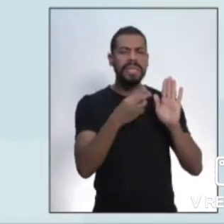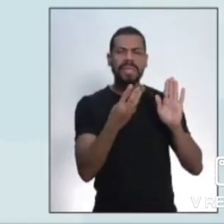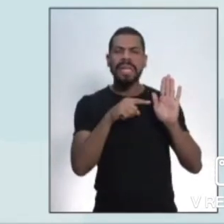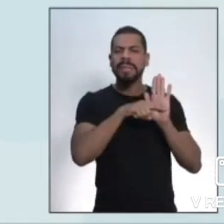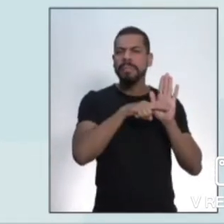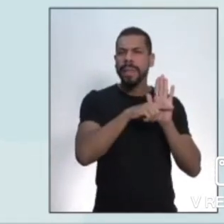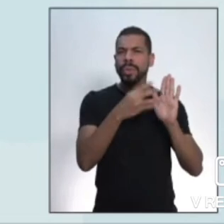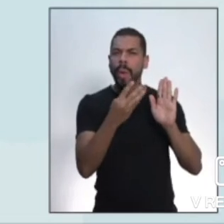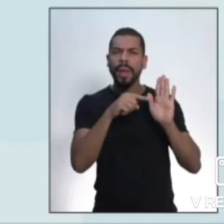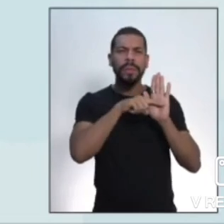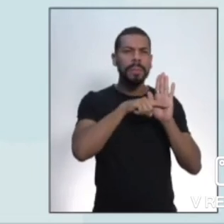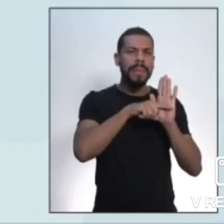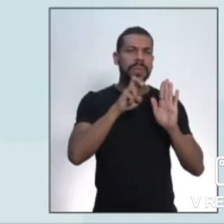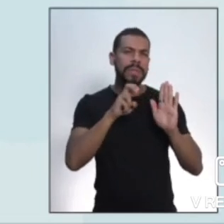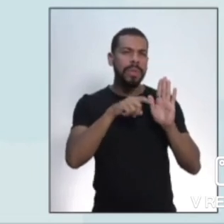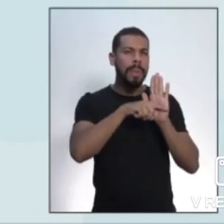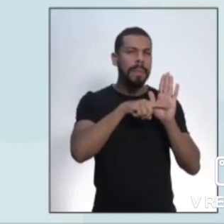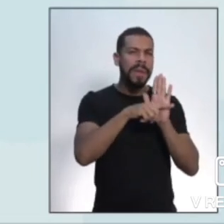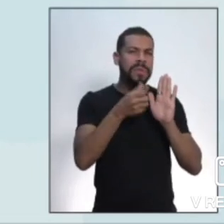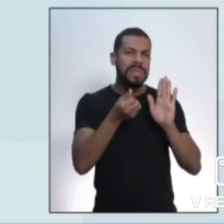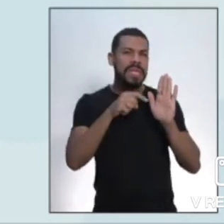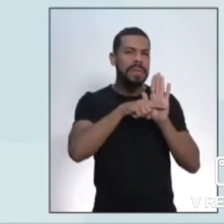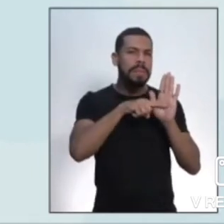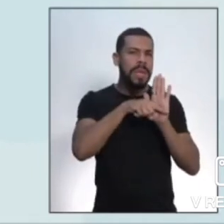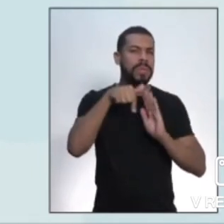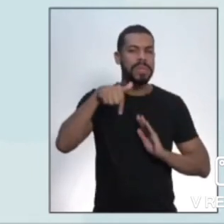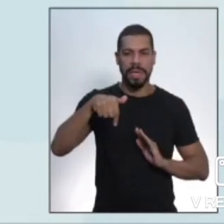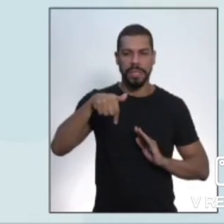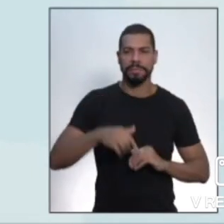4, menos 5, menos 6 e menos 7.